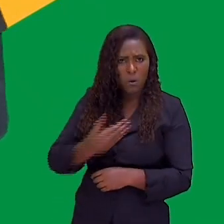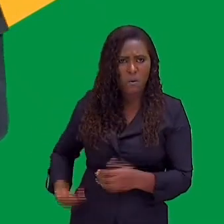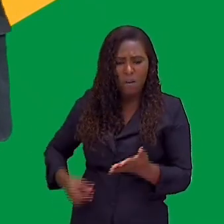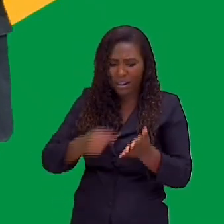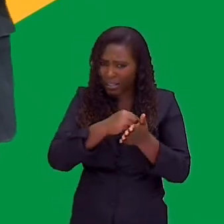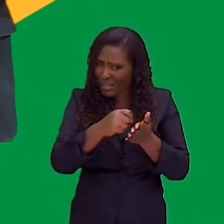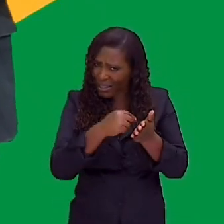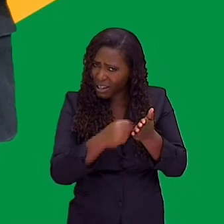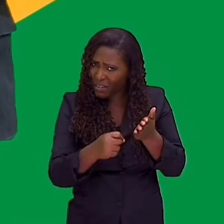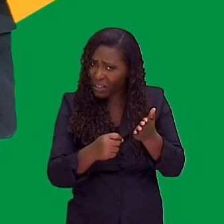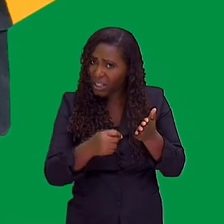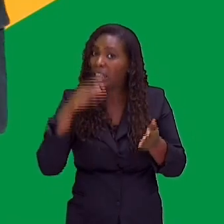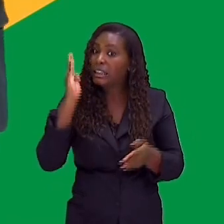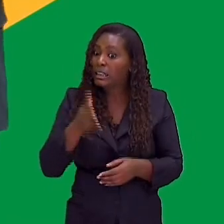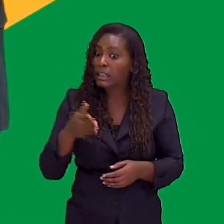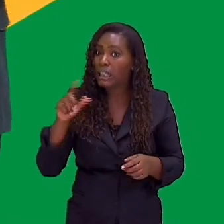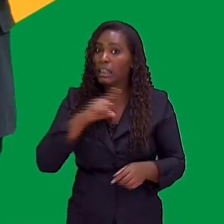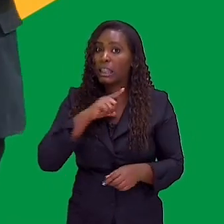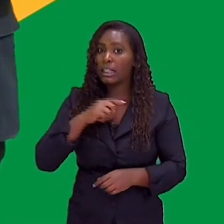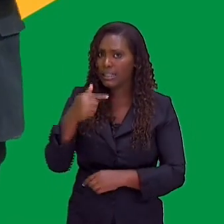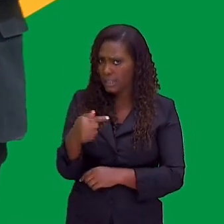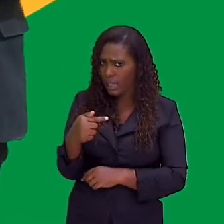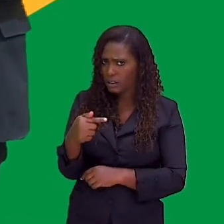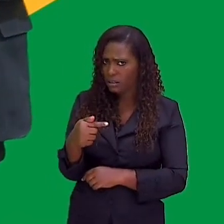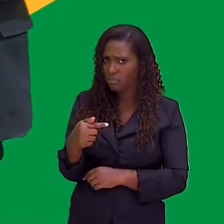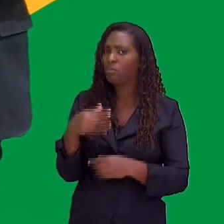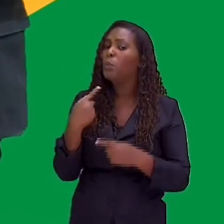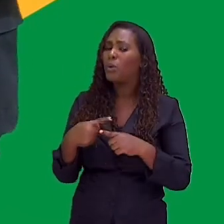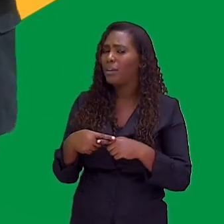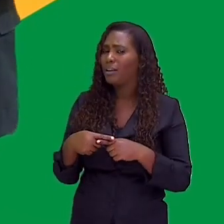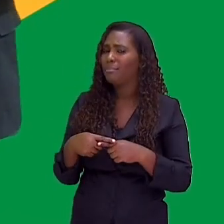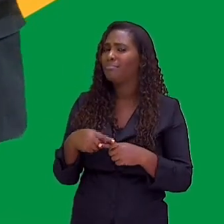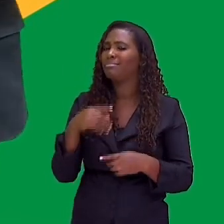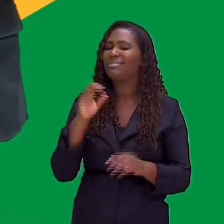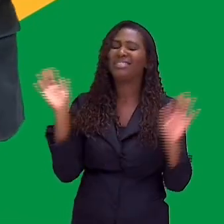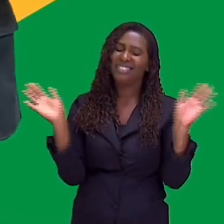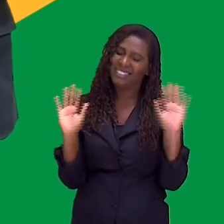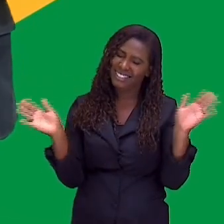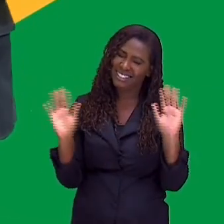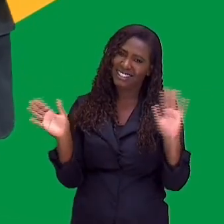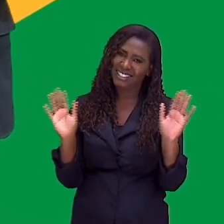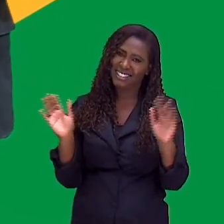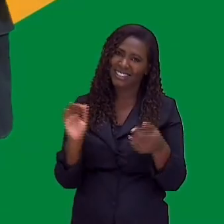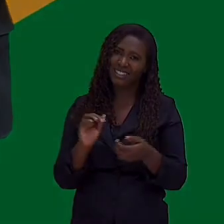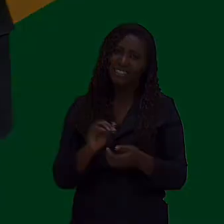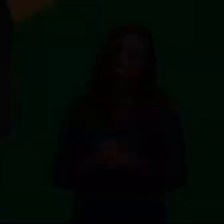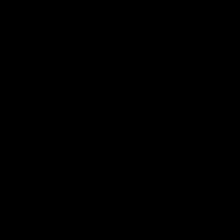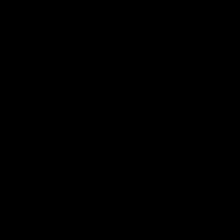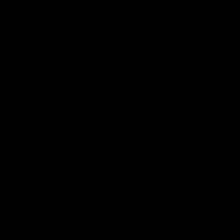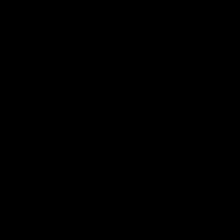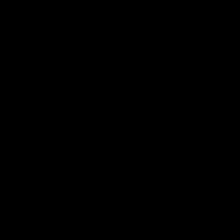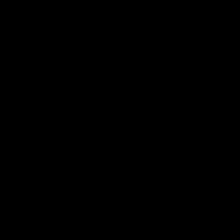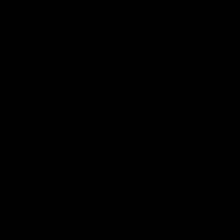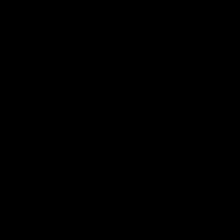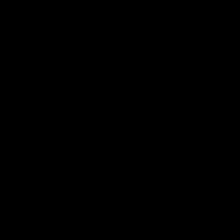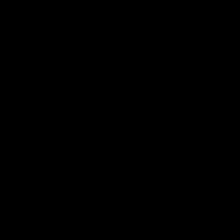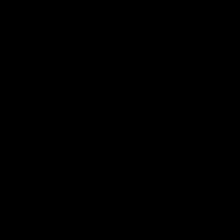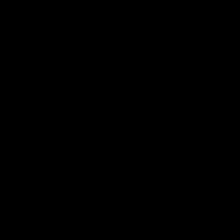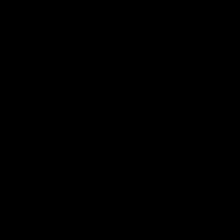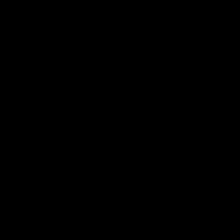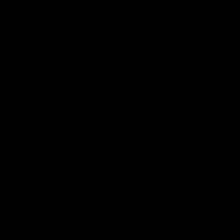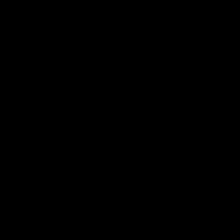criticar mesmo. Olha, mas por que isso é assim? Por que no passado era, no presente não é mais? E o futuro? O que